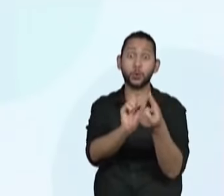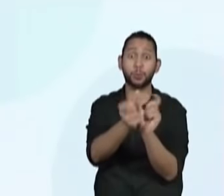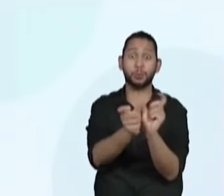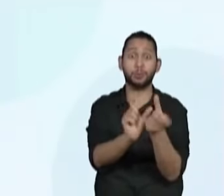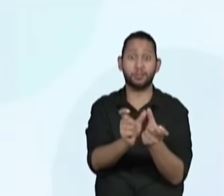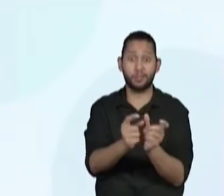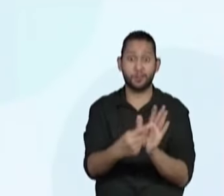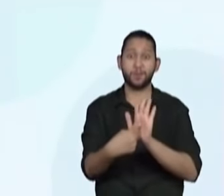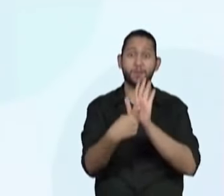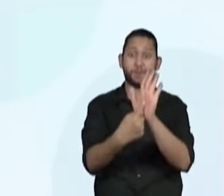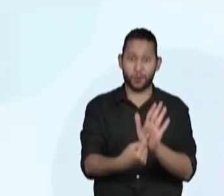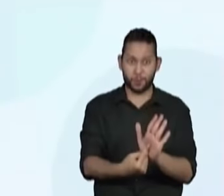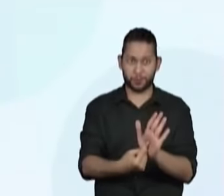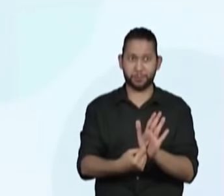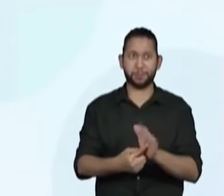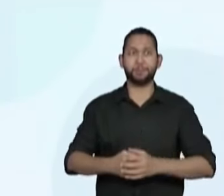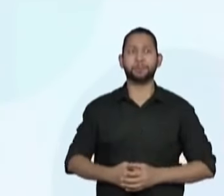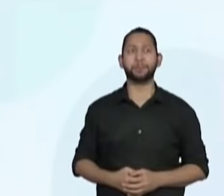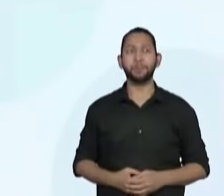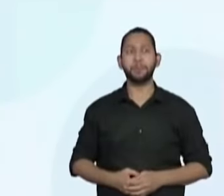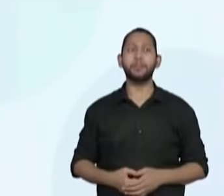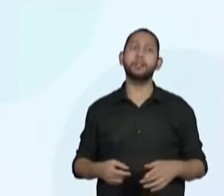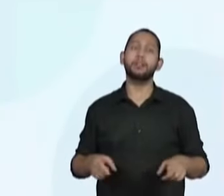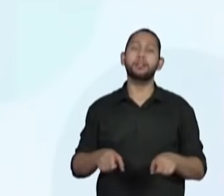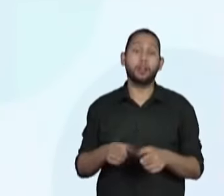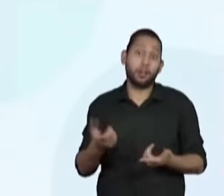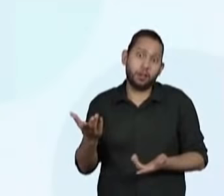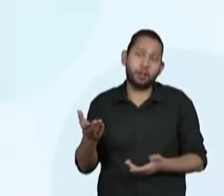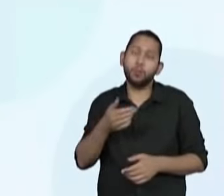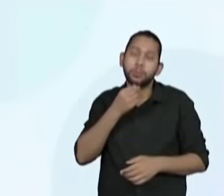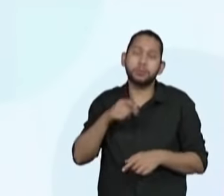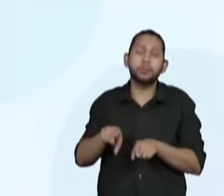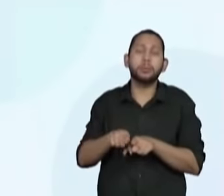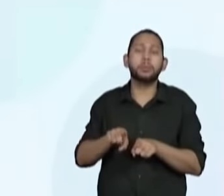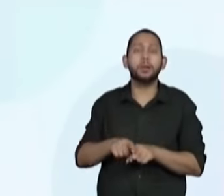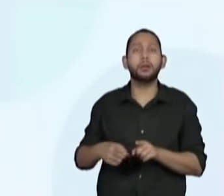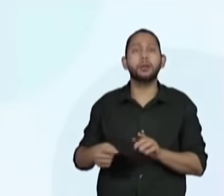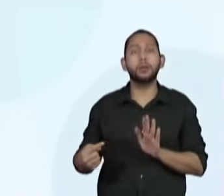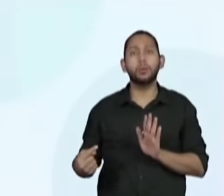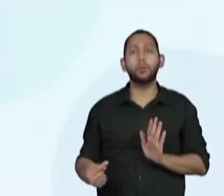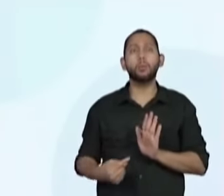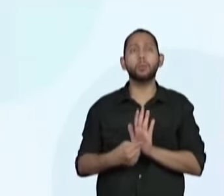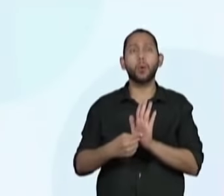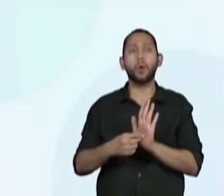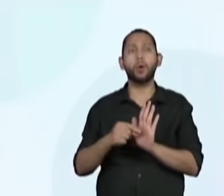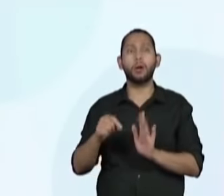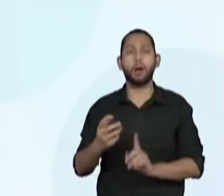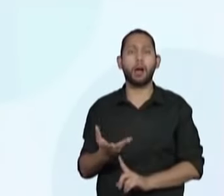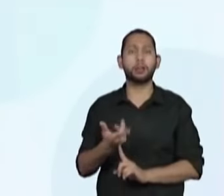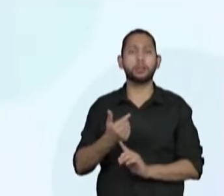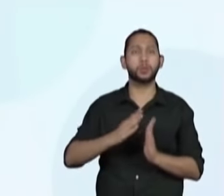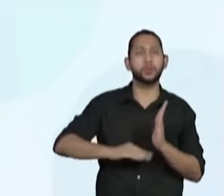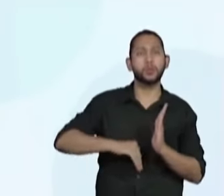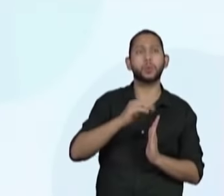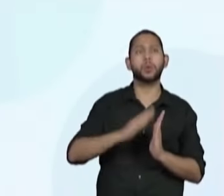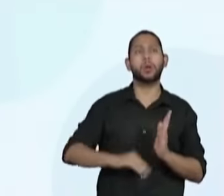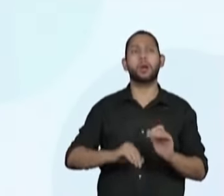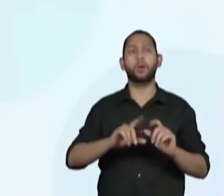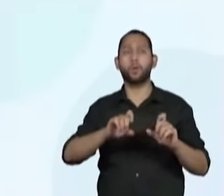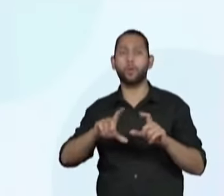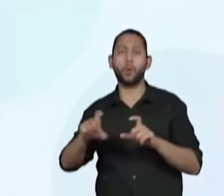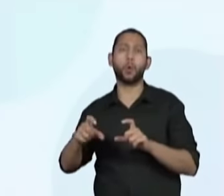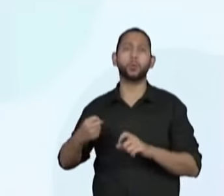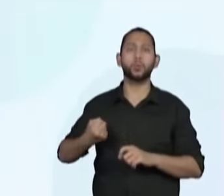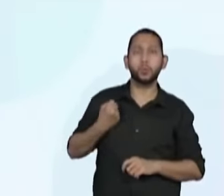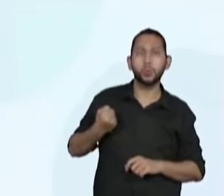o concretista Valdemar Cordeiro, né? Onde ele também utiliza a questão das artes gráficas, caracteres,